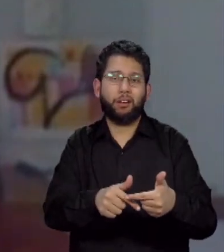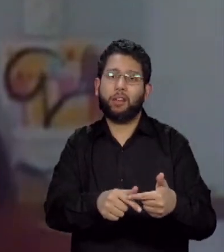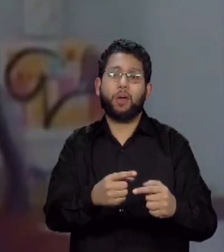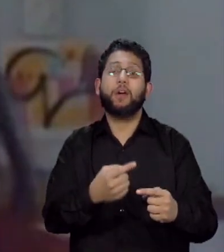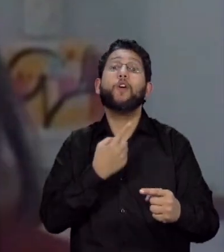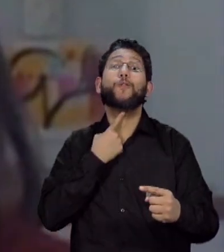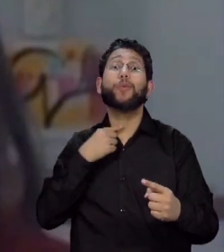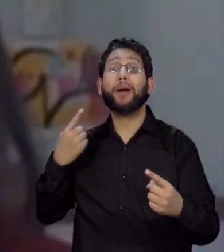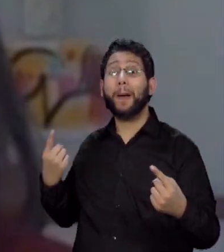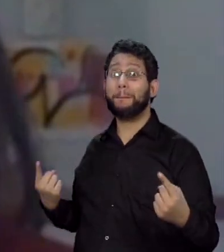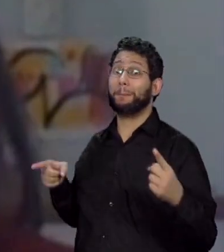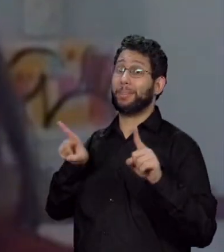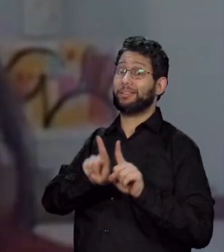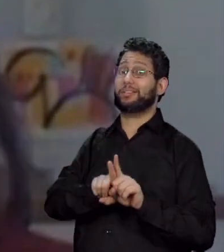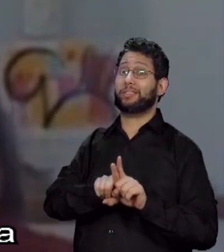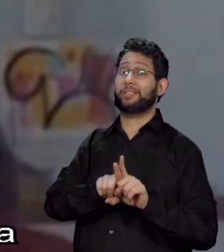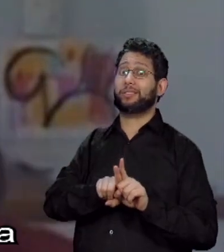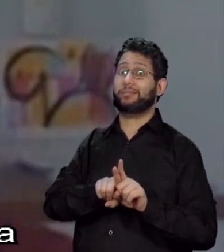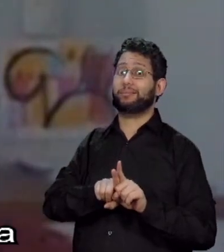estar